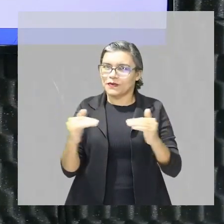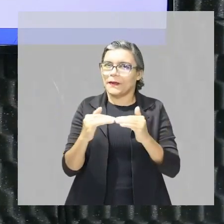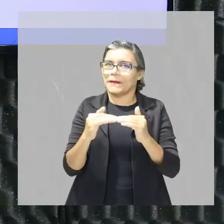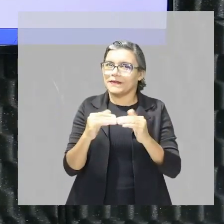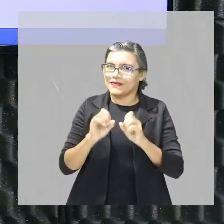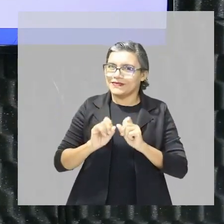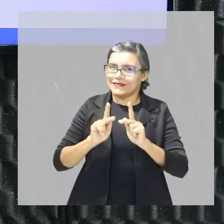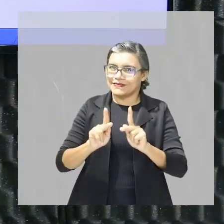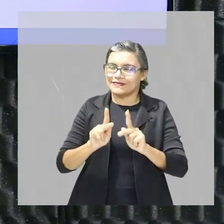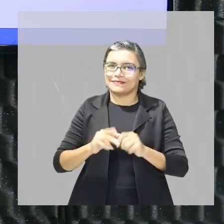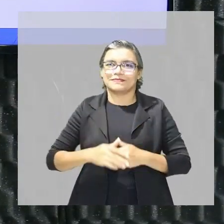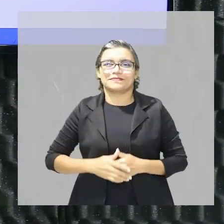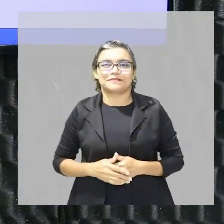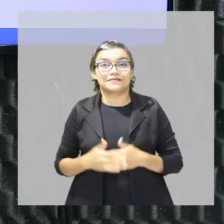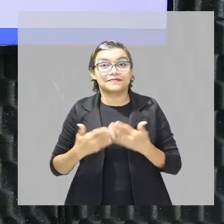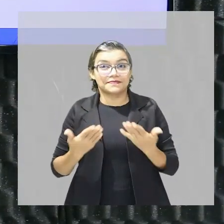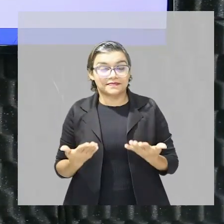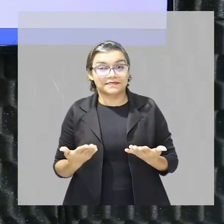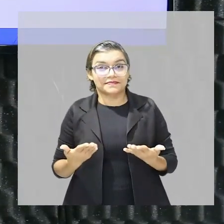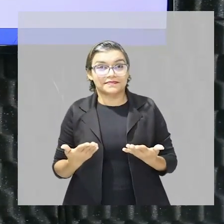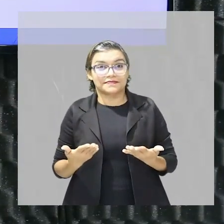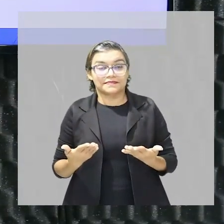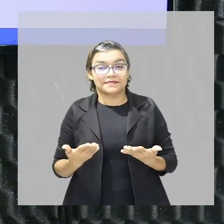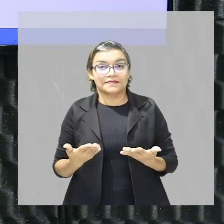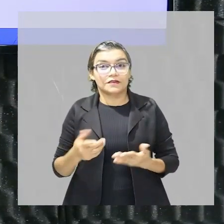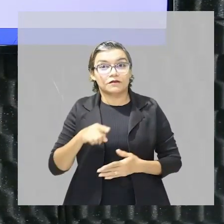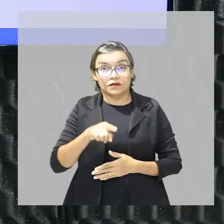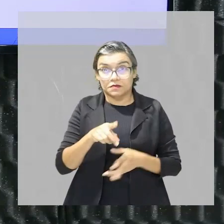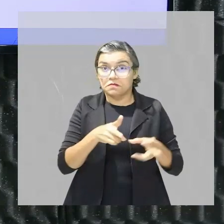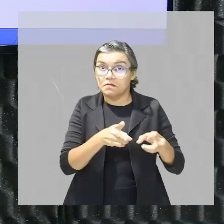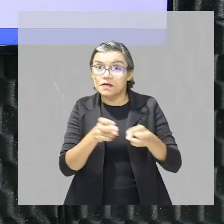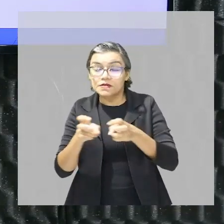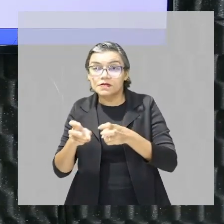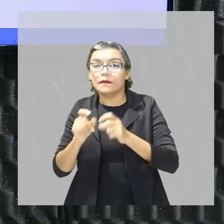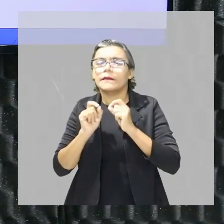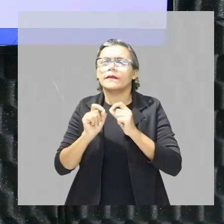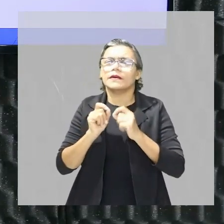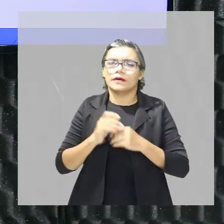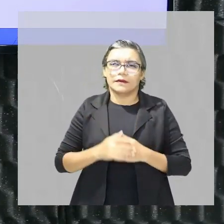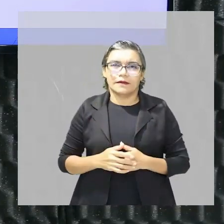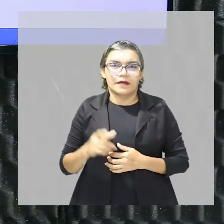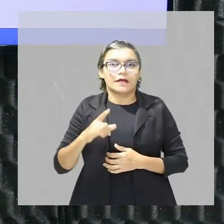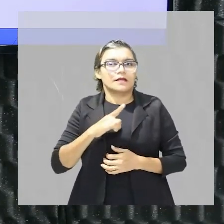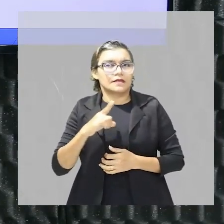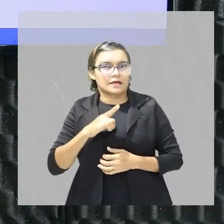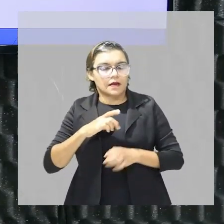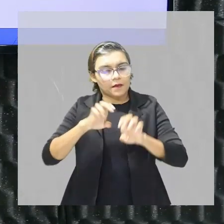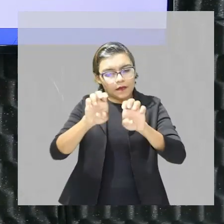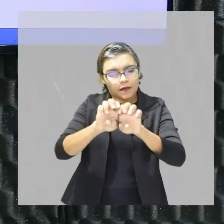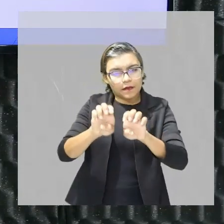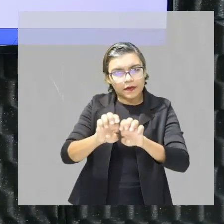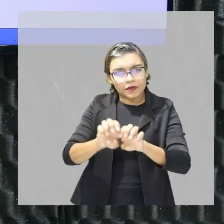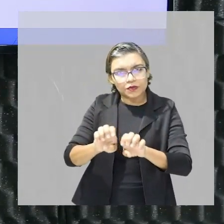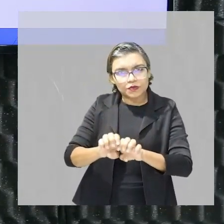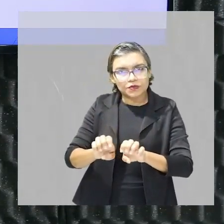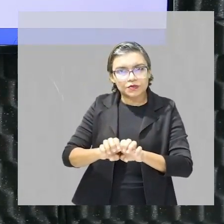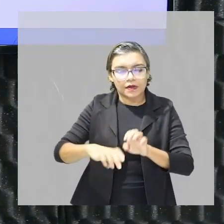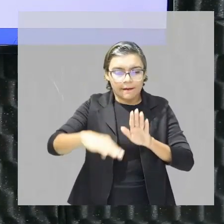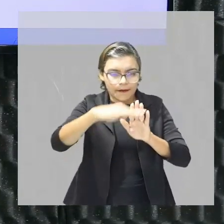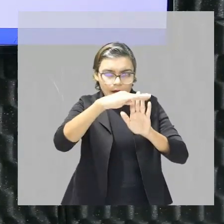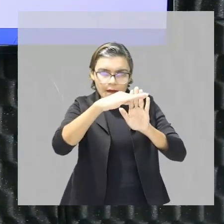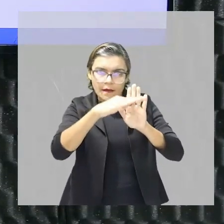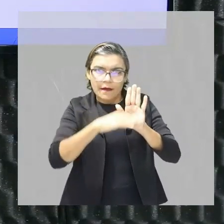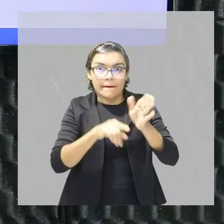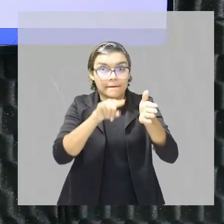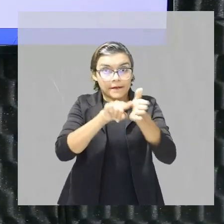correto então aqui você percebe que nós temos uma estrutura de questões que são